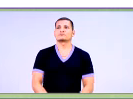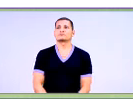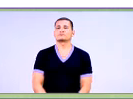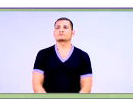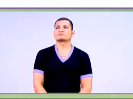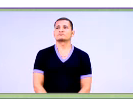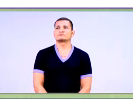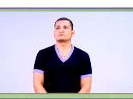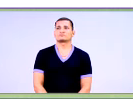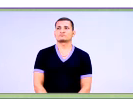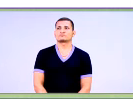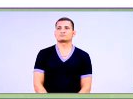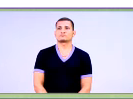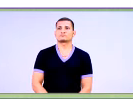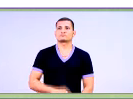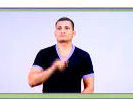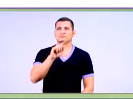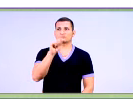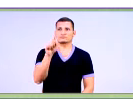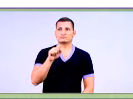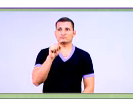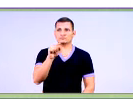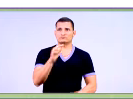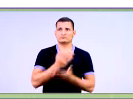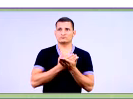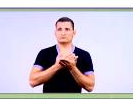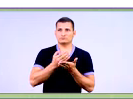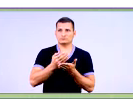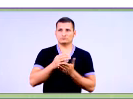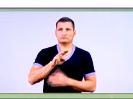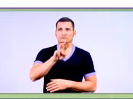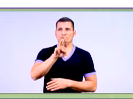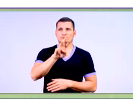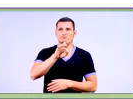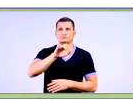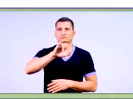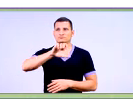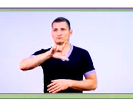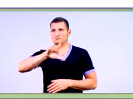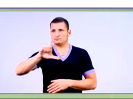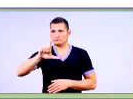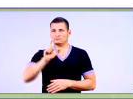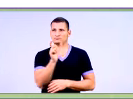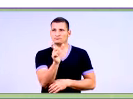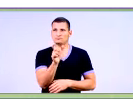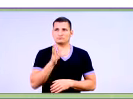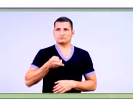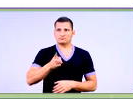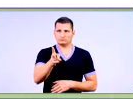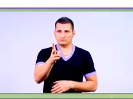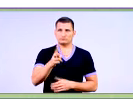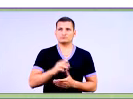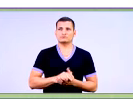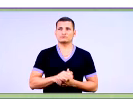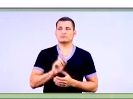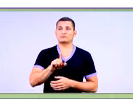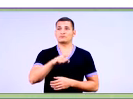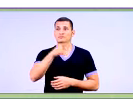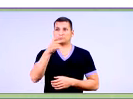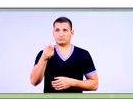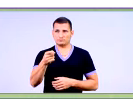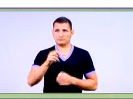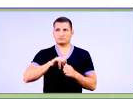Muito bem. Interrogativa, começa-se com auxiliar will. Will, aí depois vem o sujeito. Qual é o sujeito?